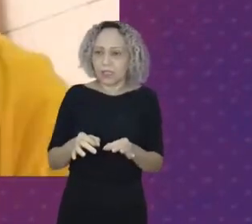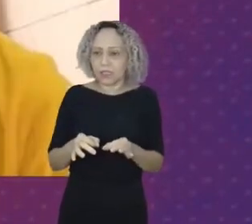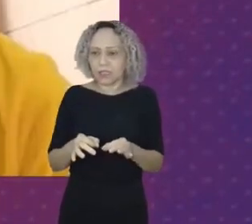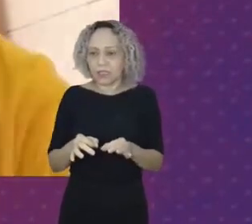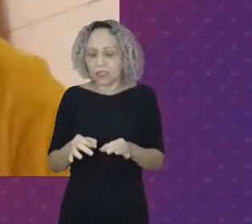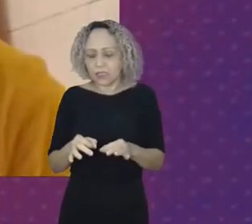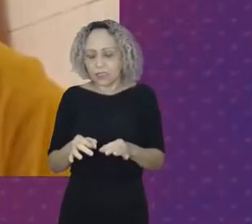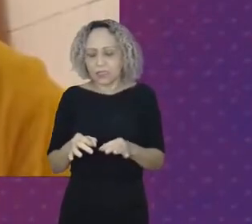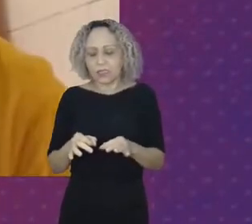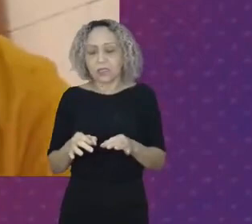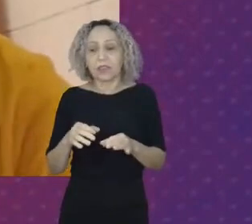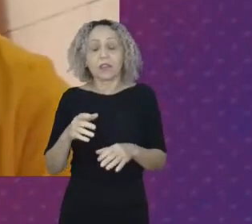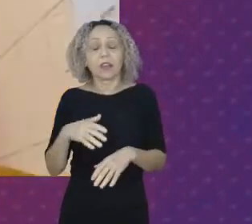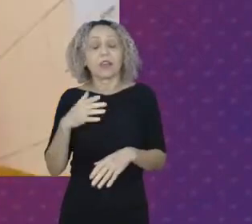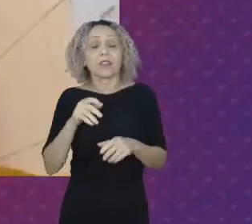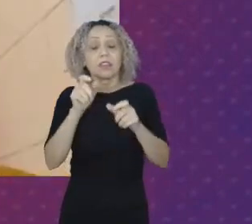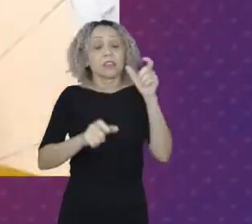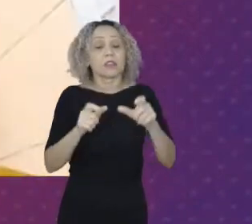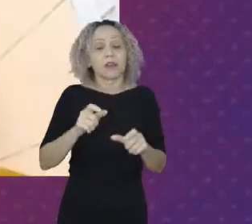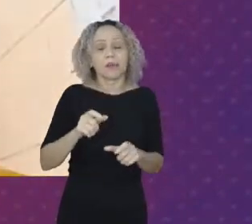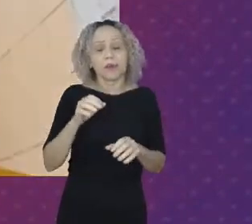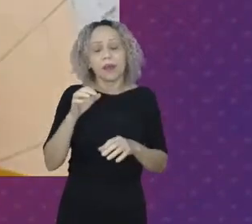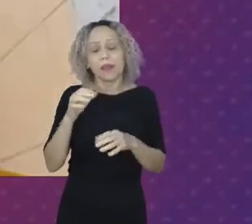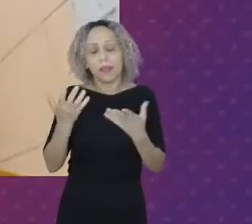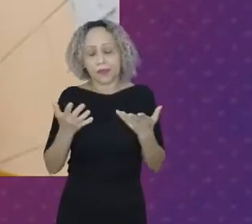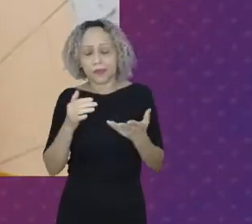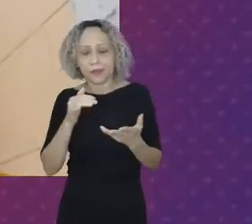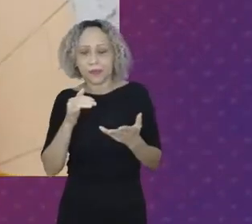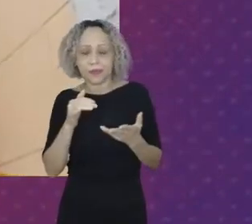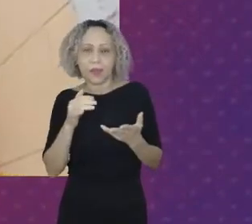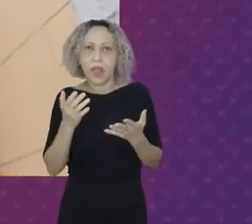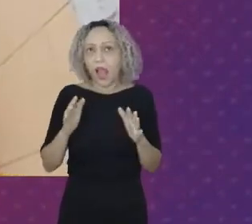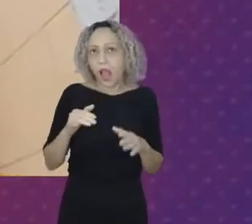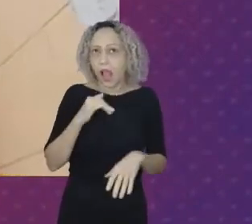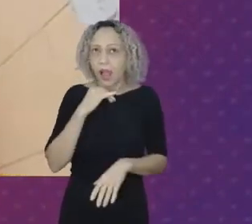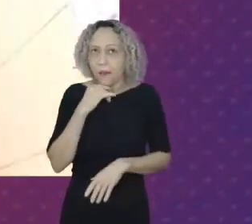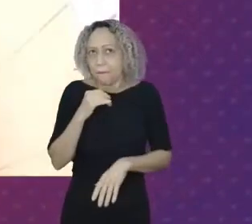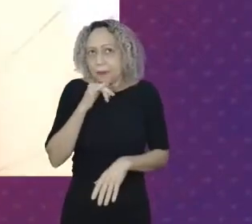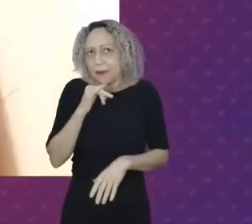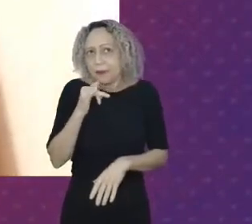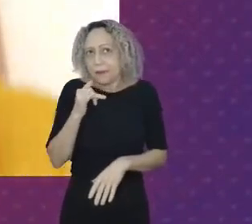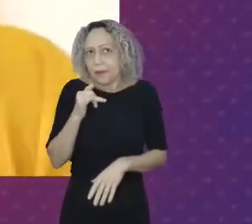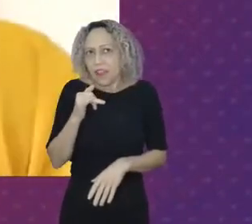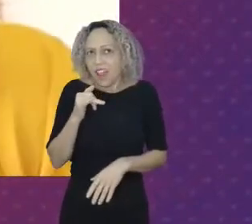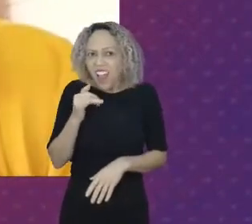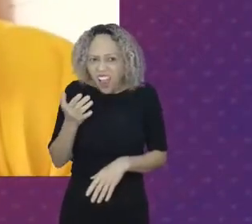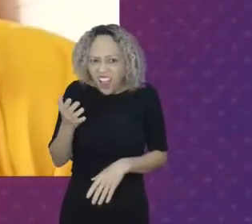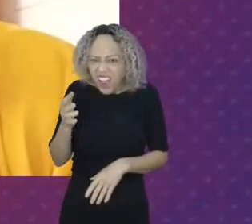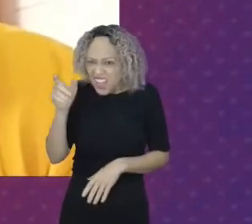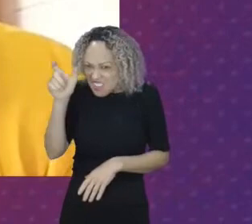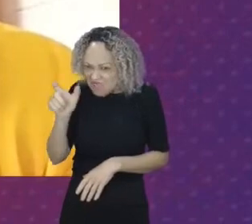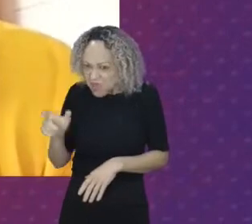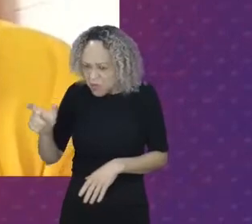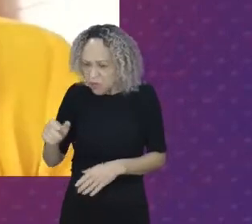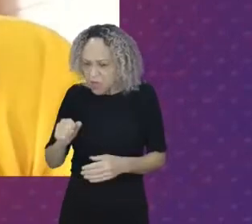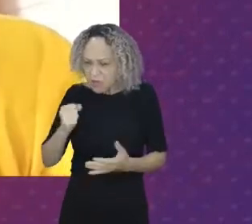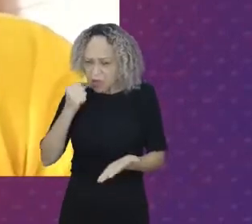que ir para uma profissão. Teve pessoas que disseram, ninguém vai assinar carteira de empregada